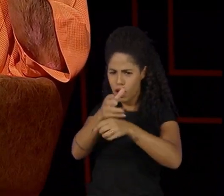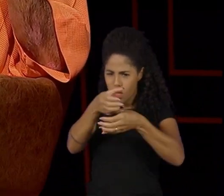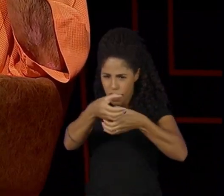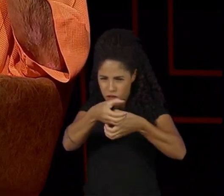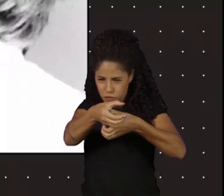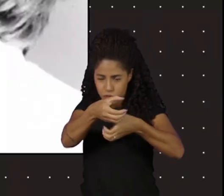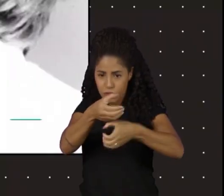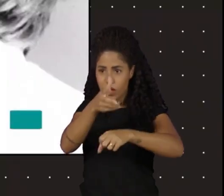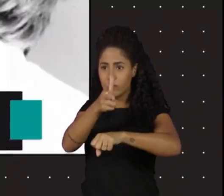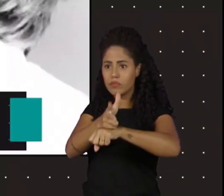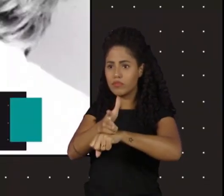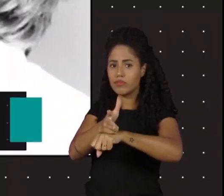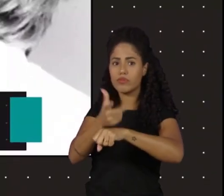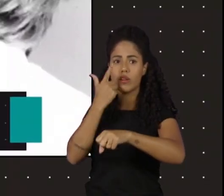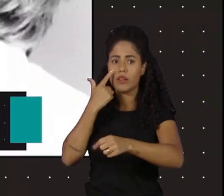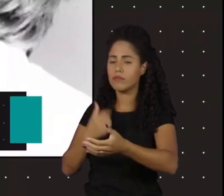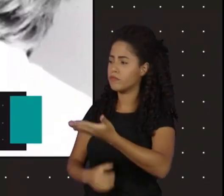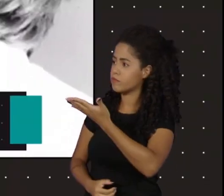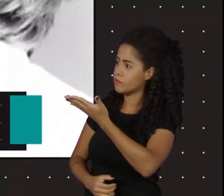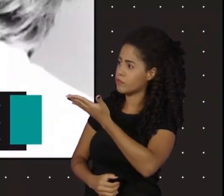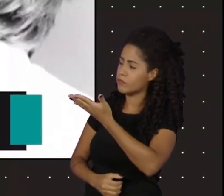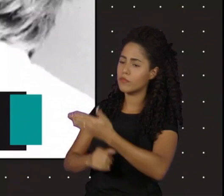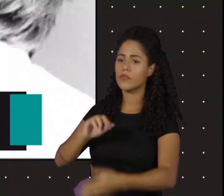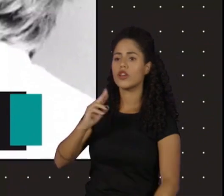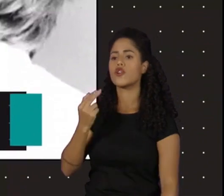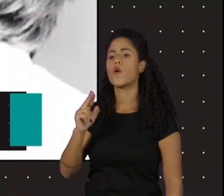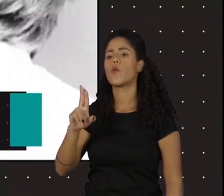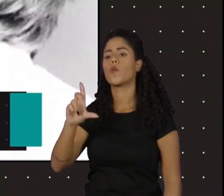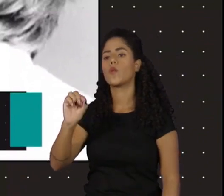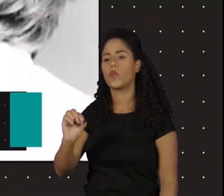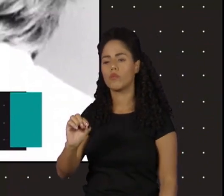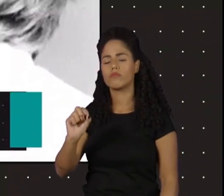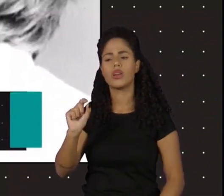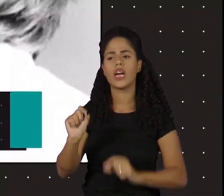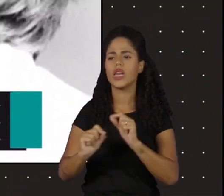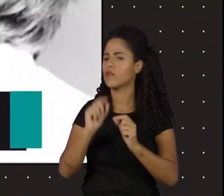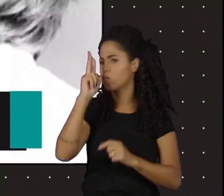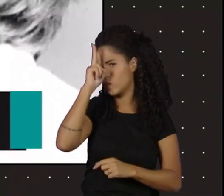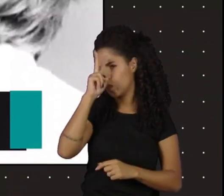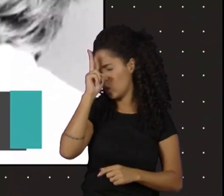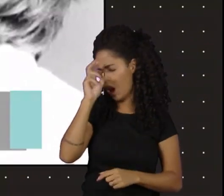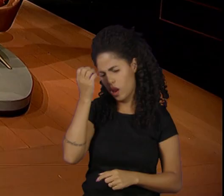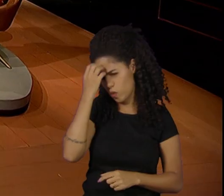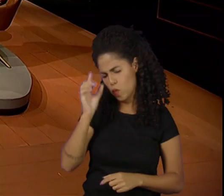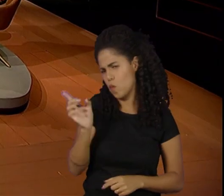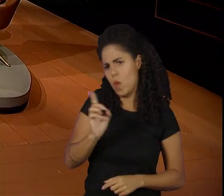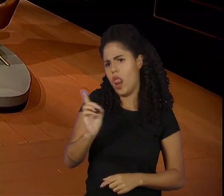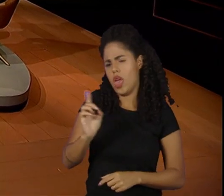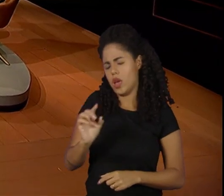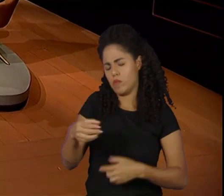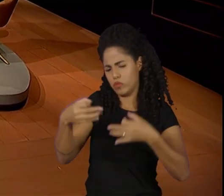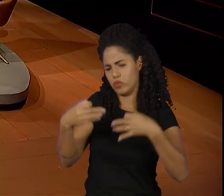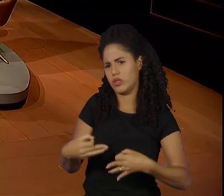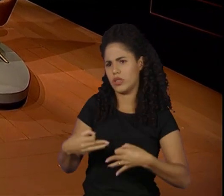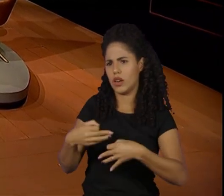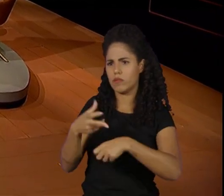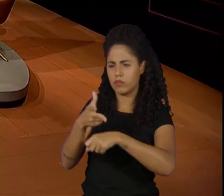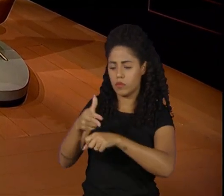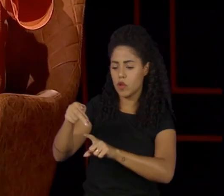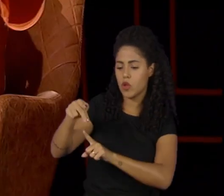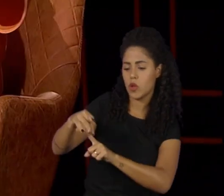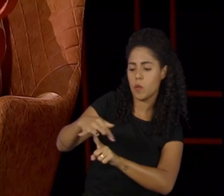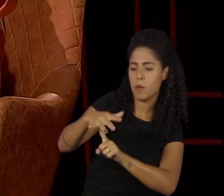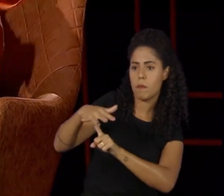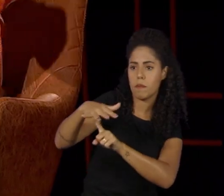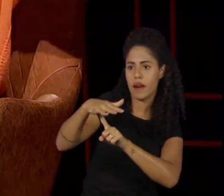Carvana. E aí ele deu um exemplo, era uma cena, não lembro que filme que era, sei que era uma cena que era um comício numa praça pública,